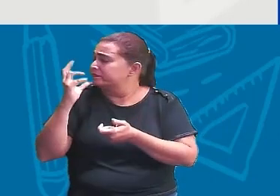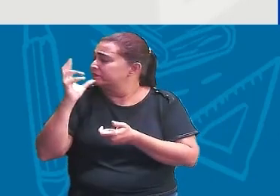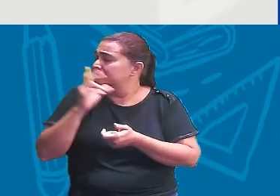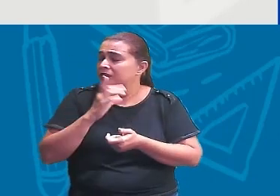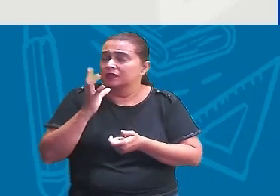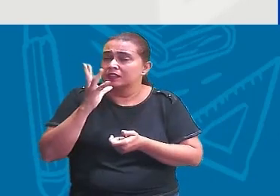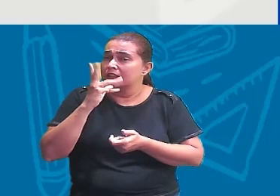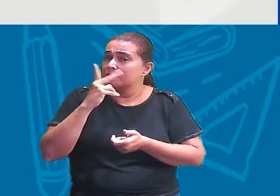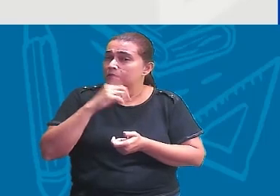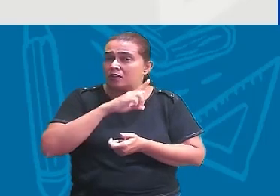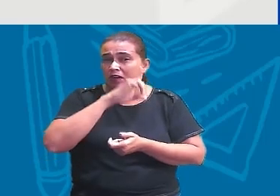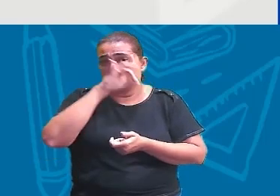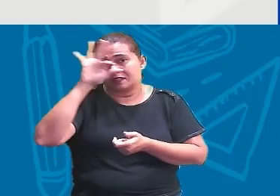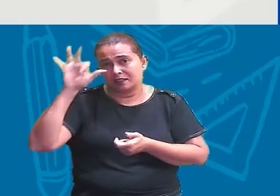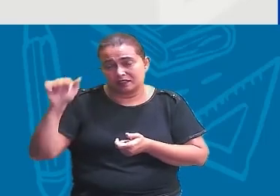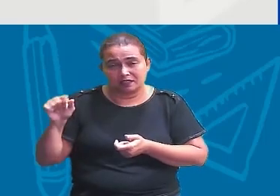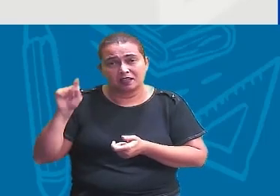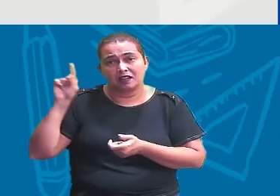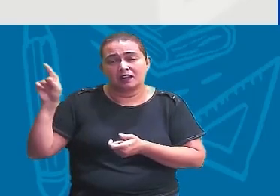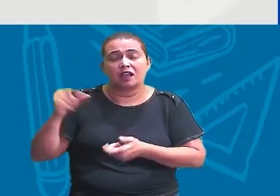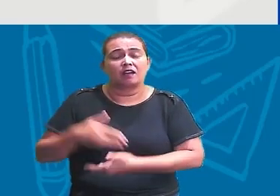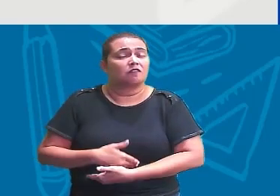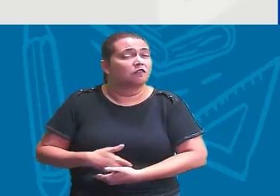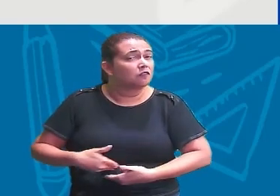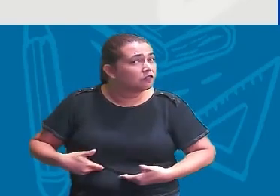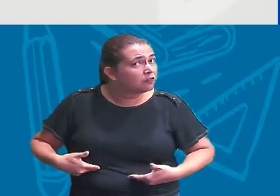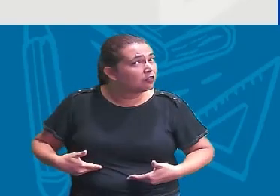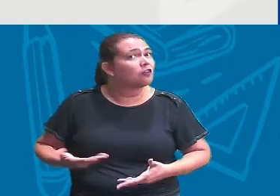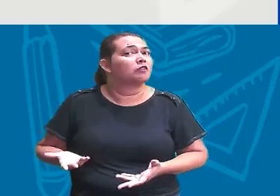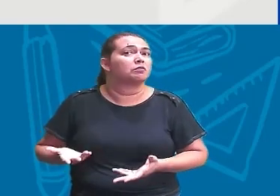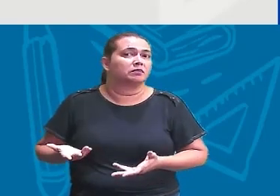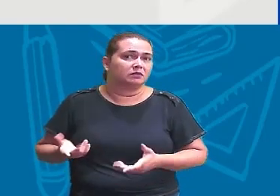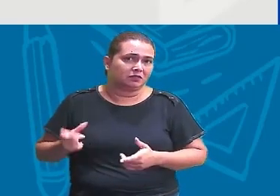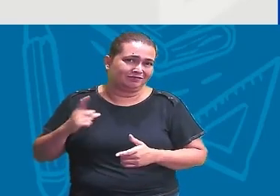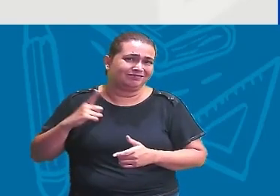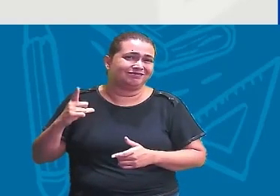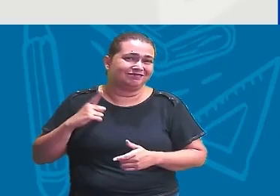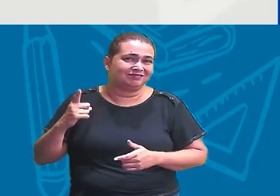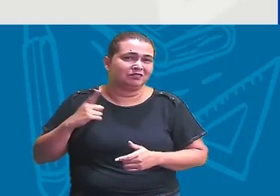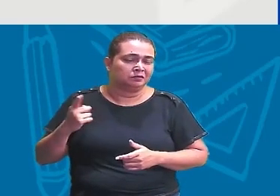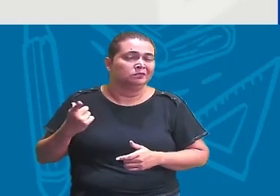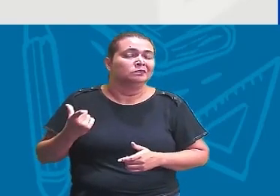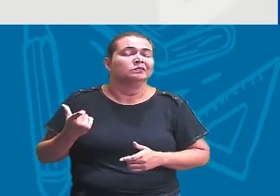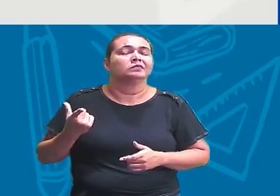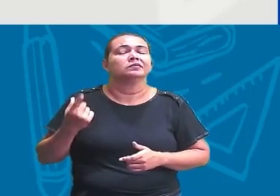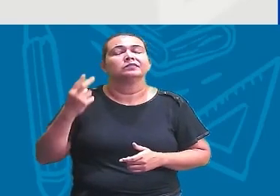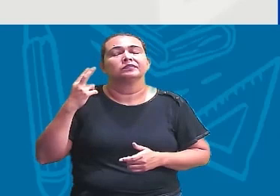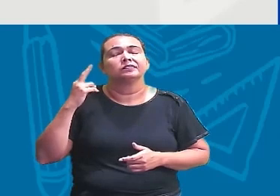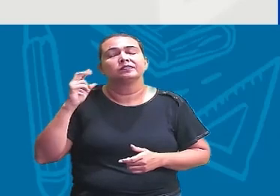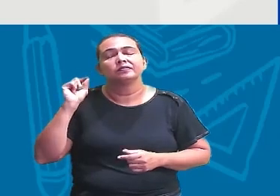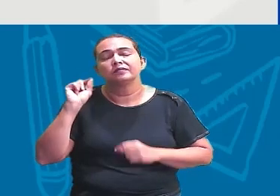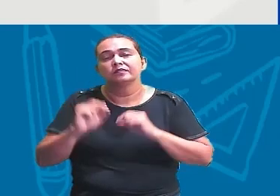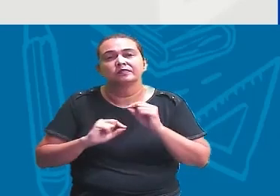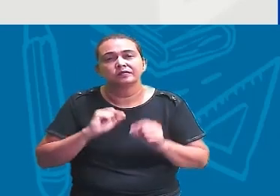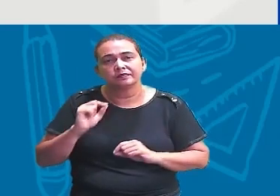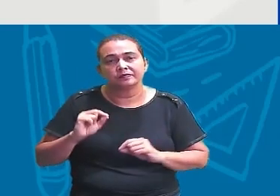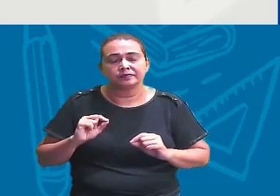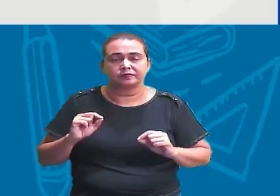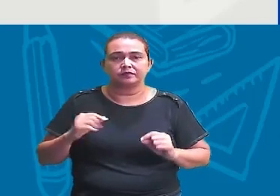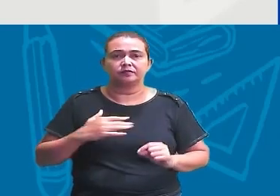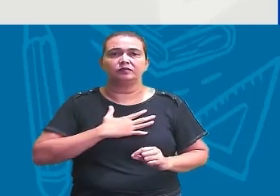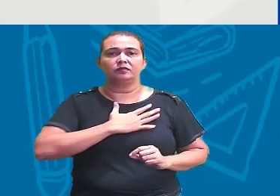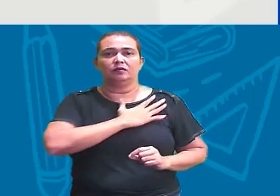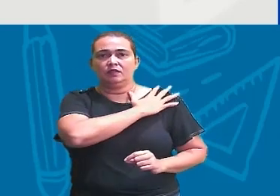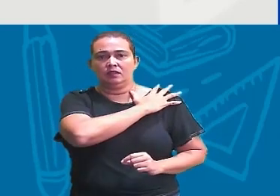eram inimigos desses guerreiros. Vamos lembrar, galera, que naquele momento, por conta das novas tecnologias, os exércitos tiveram